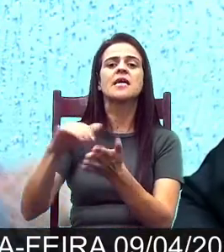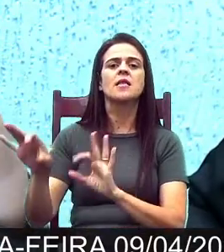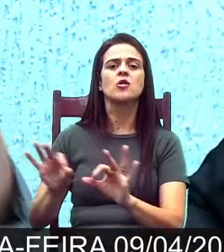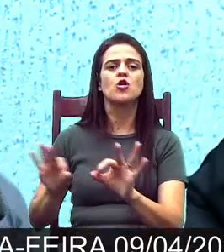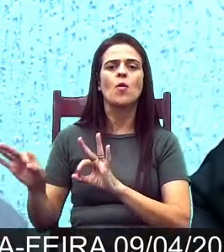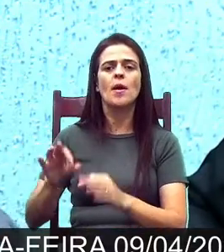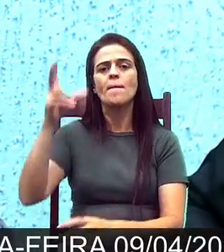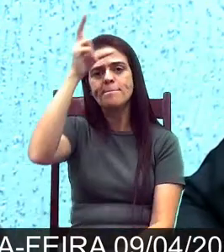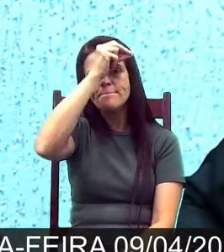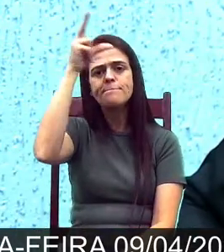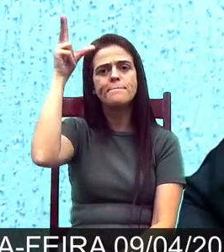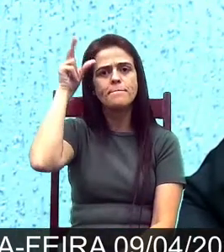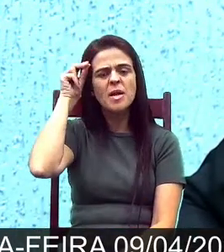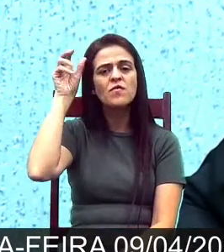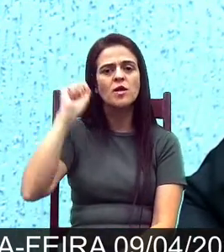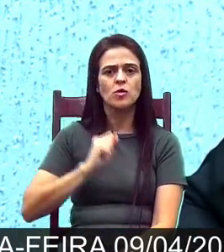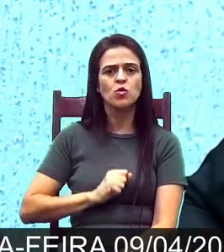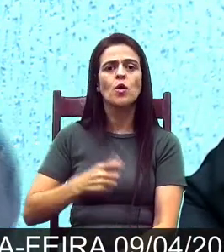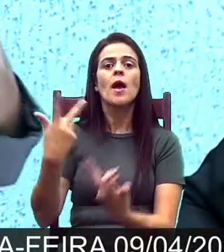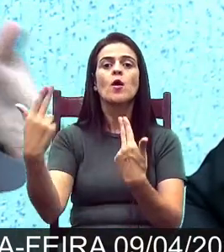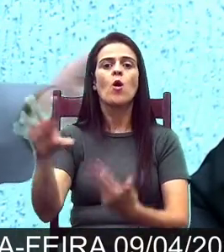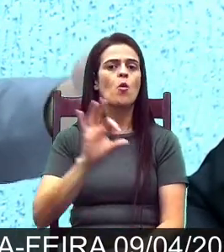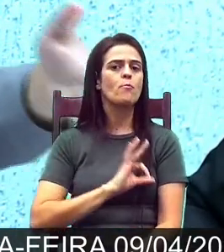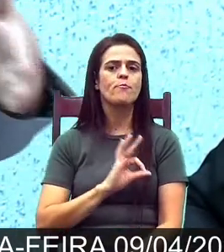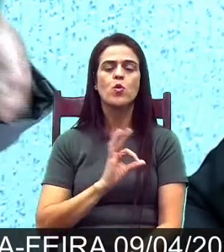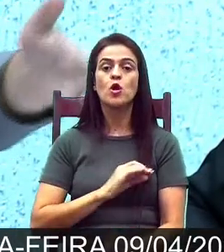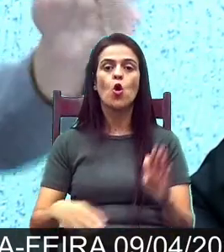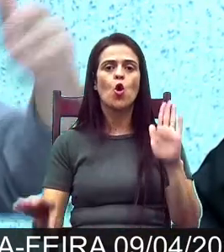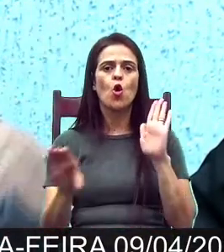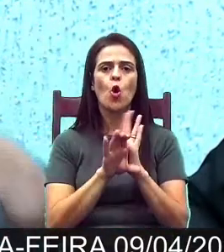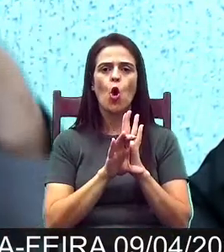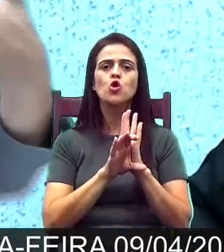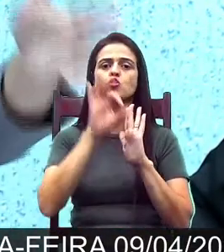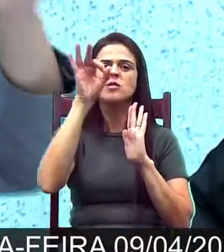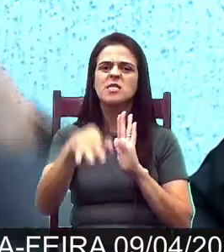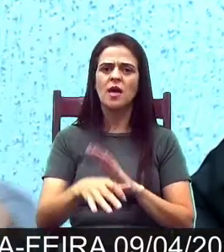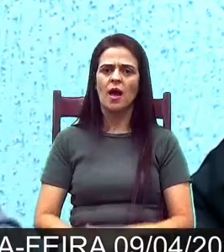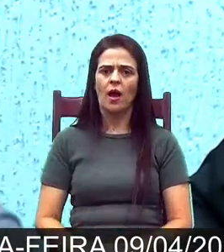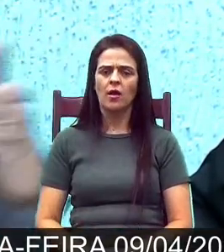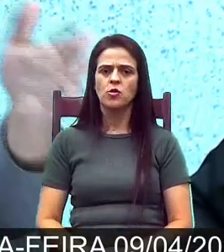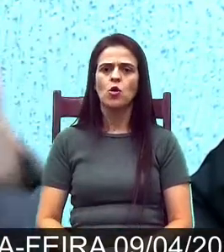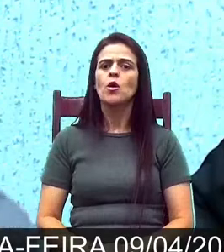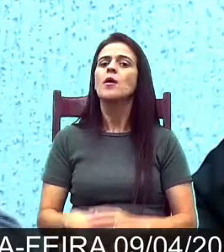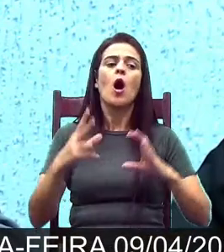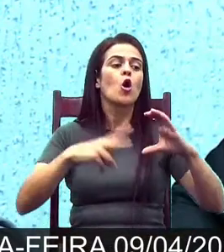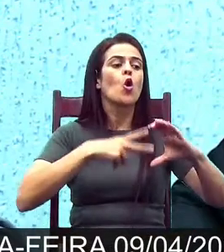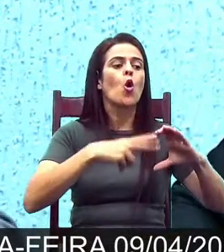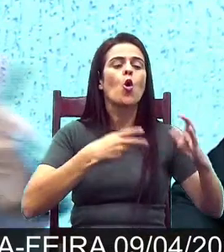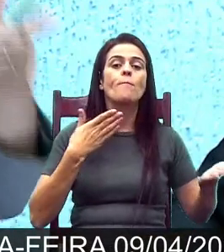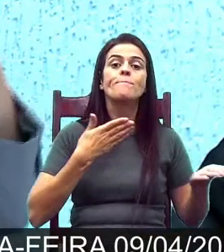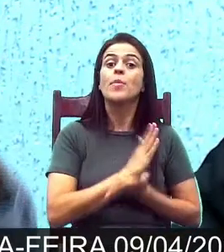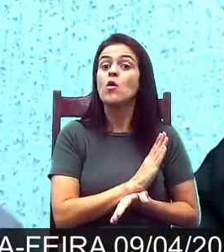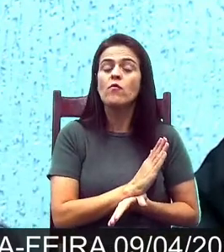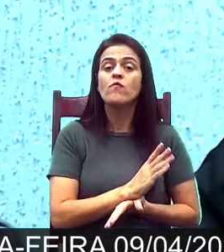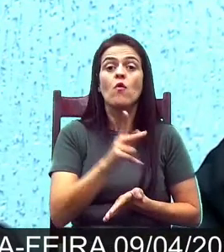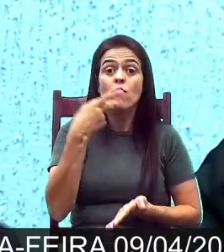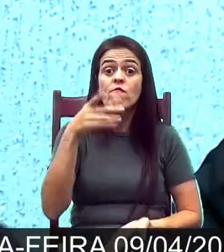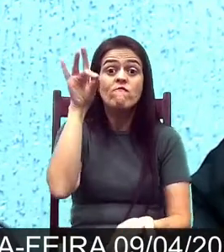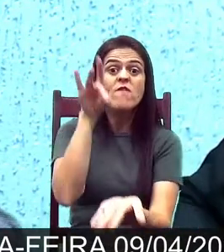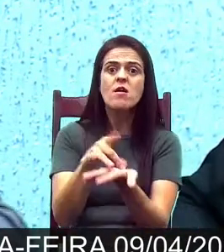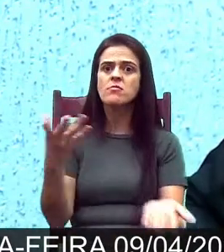regulação, a prefeitura tem poder de polícia, tem um código de postura novinho em folha. Que para que, que é que a Câmara aprovou esse código de postura? Faz